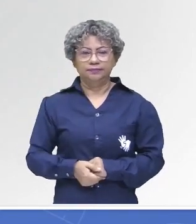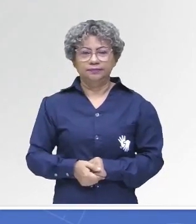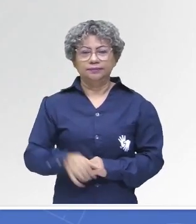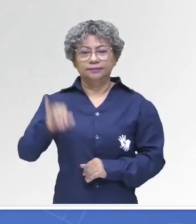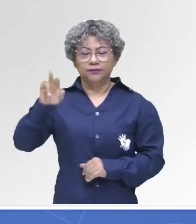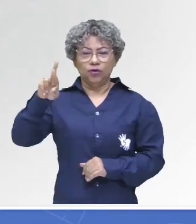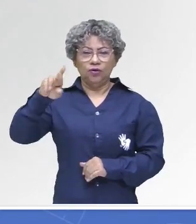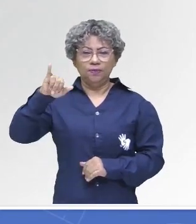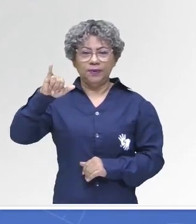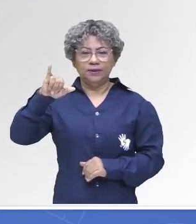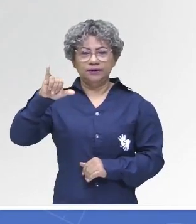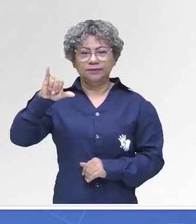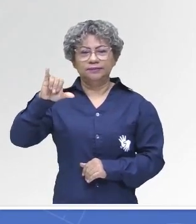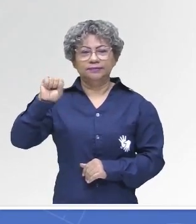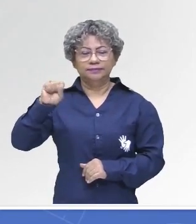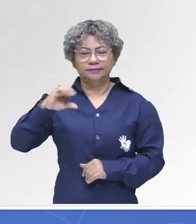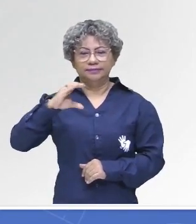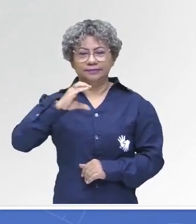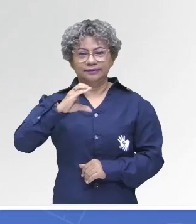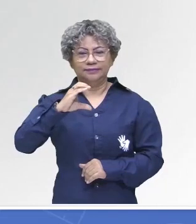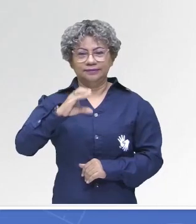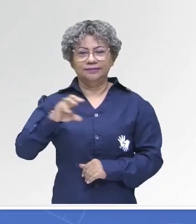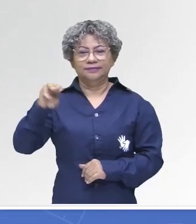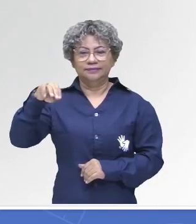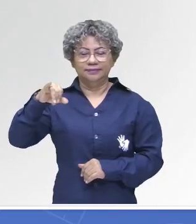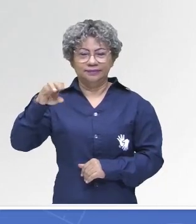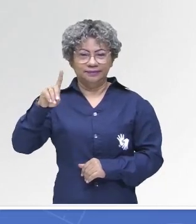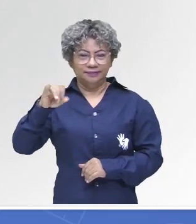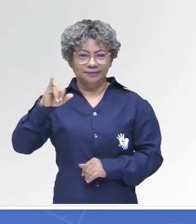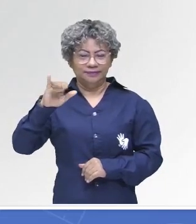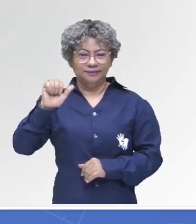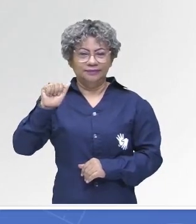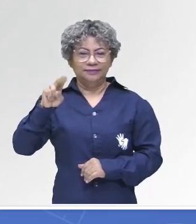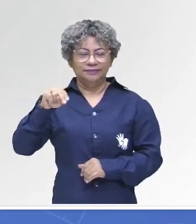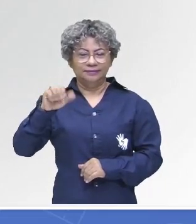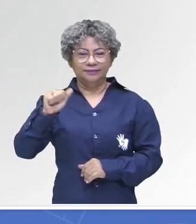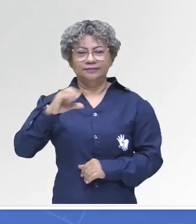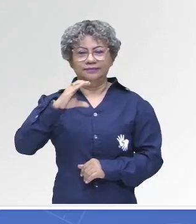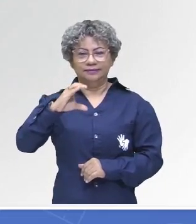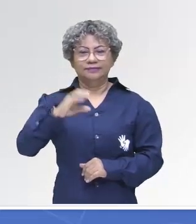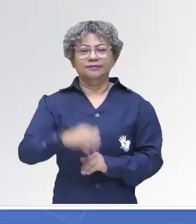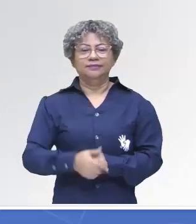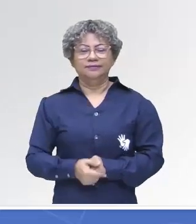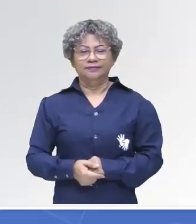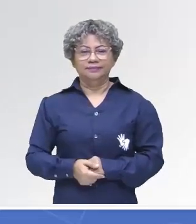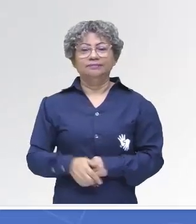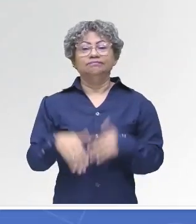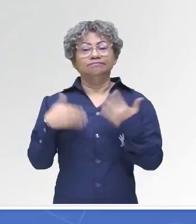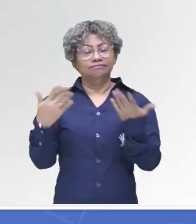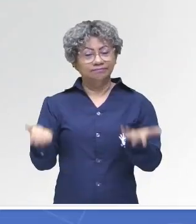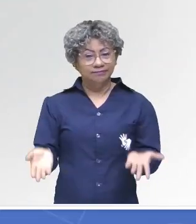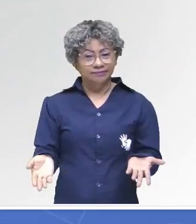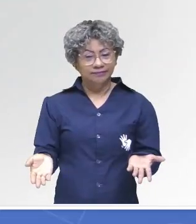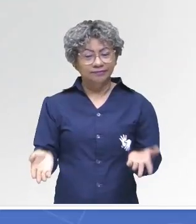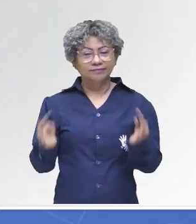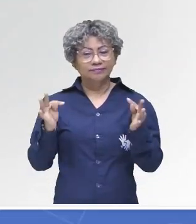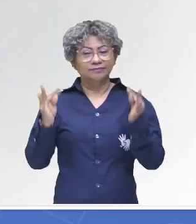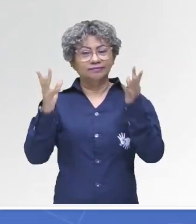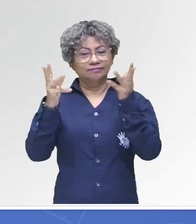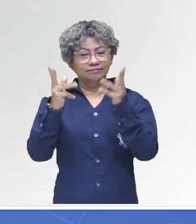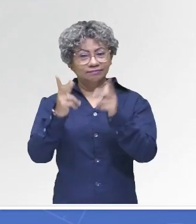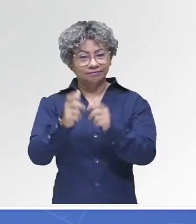Iris colocou a letra C. A Midiane também colocou letra C. Nós já vimos. Então é isso aí. Todo mundo